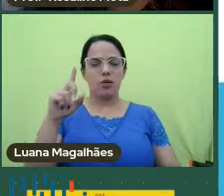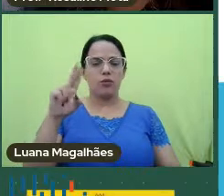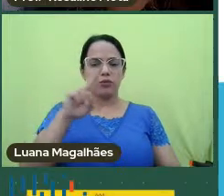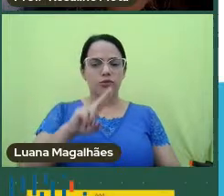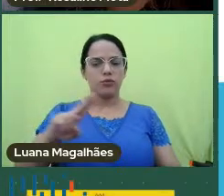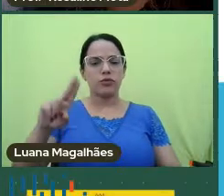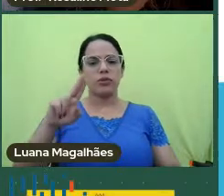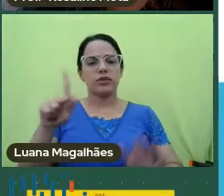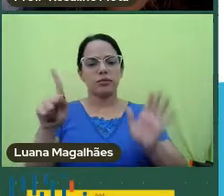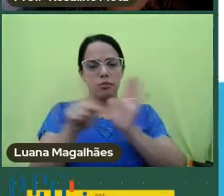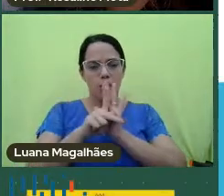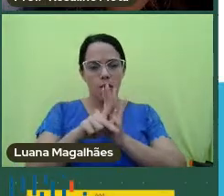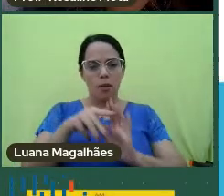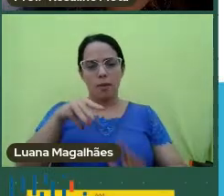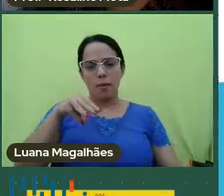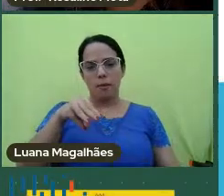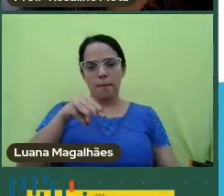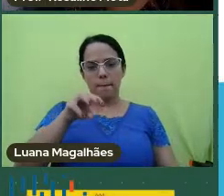tem aí